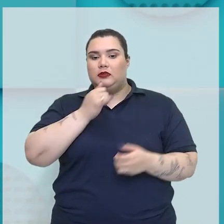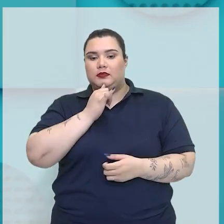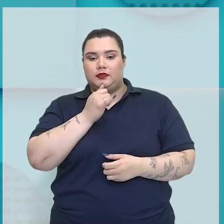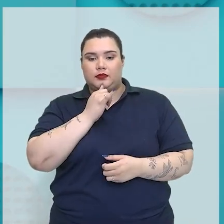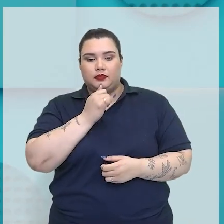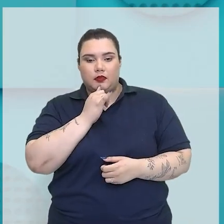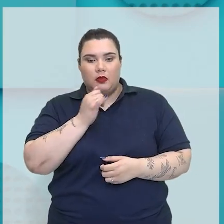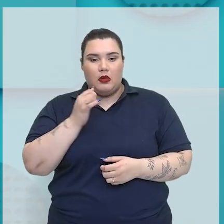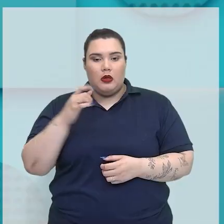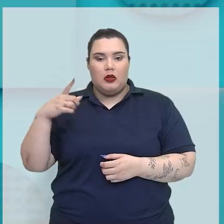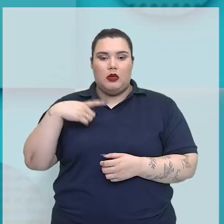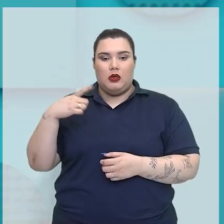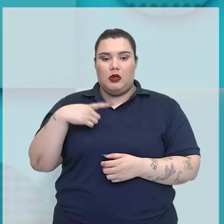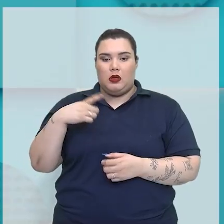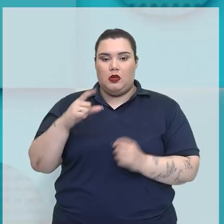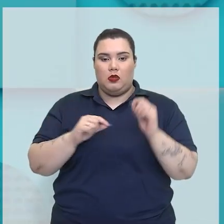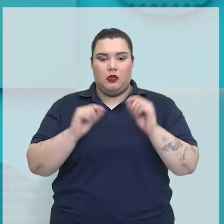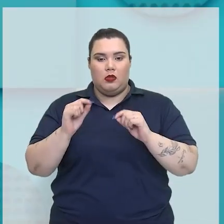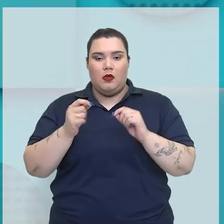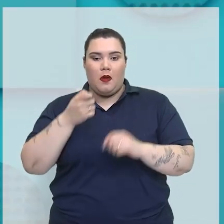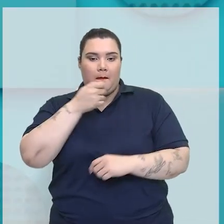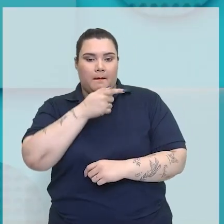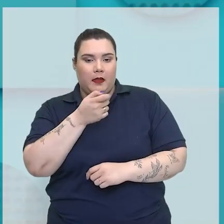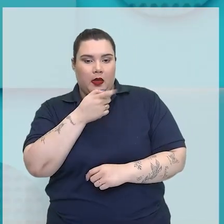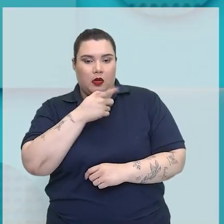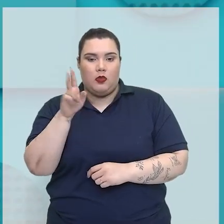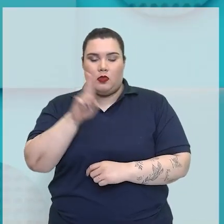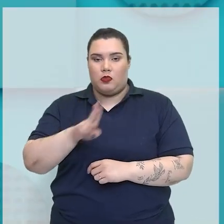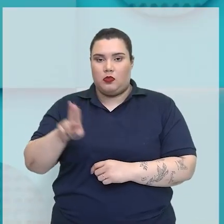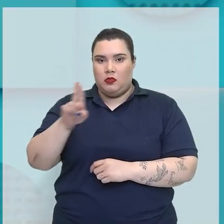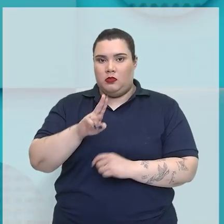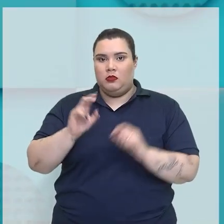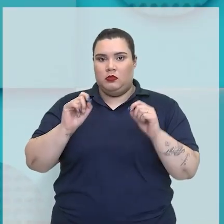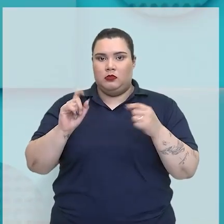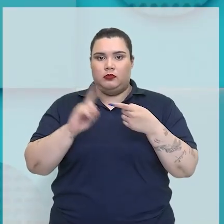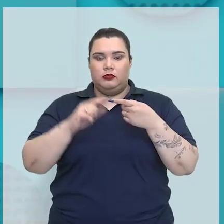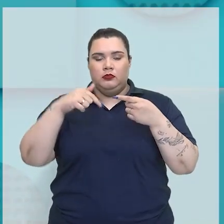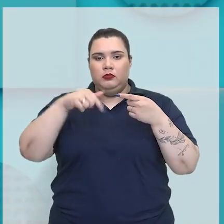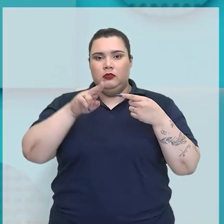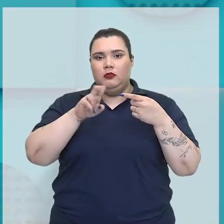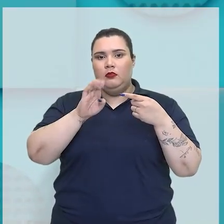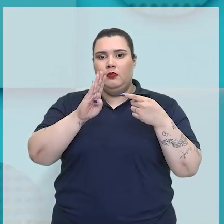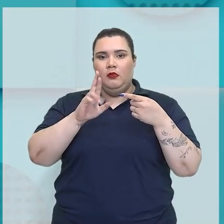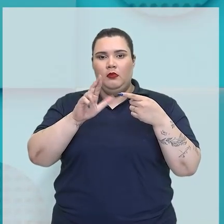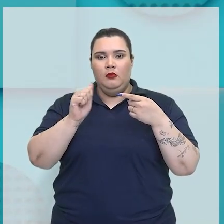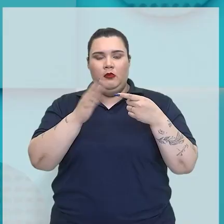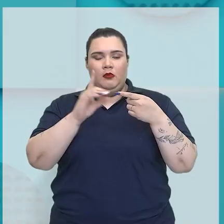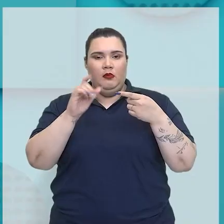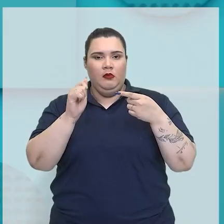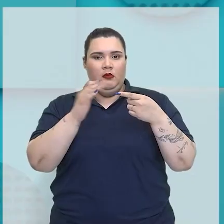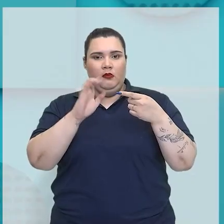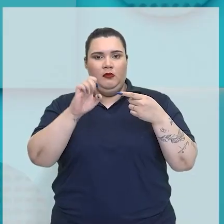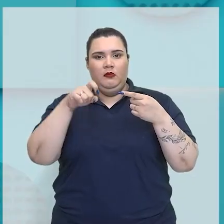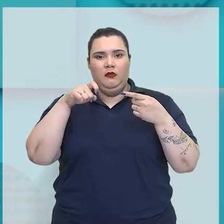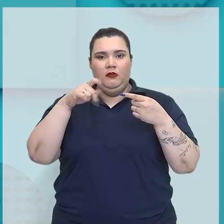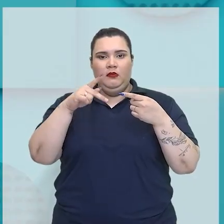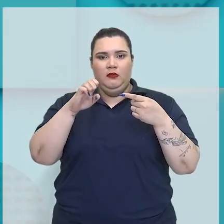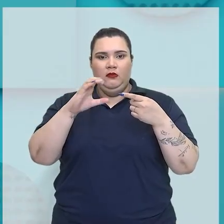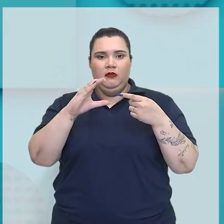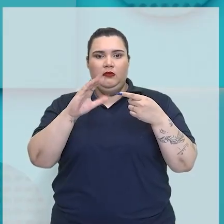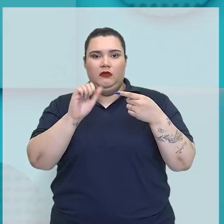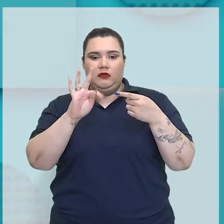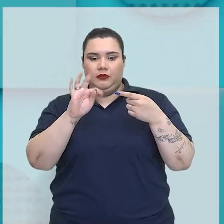cria uma piada utilizando a quebra da expectativa, que é uma maneira de você construir uma